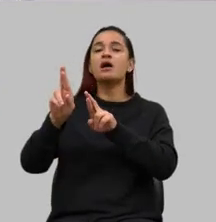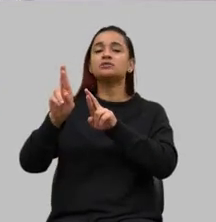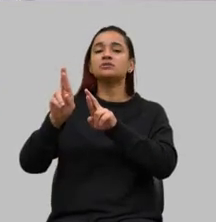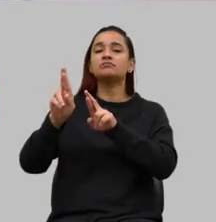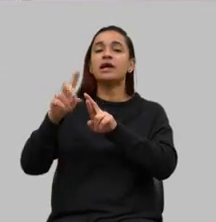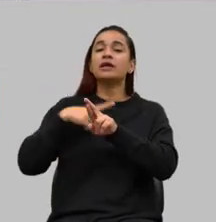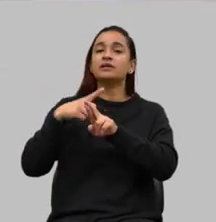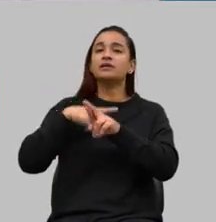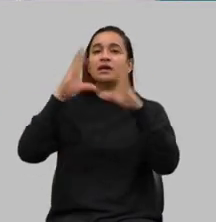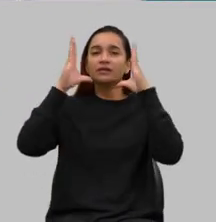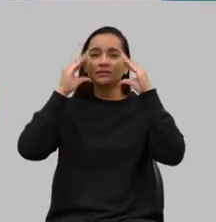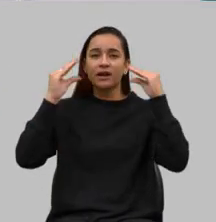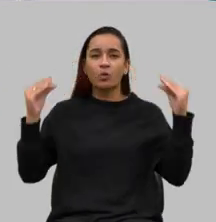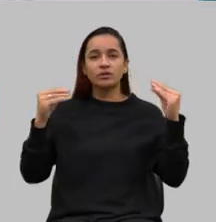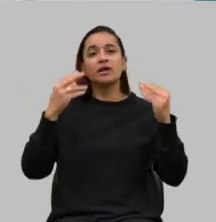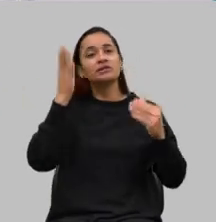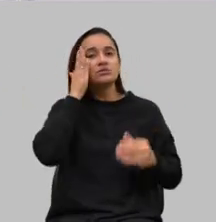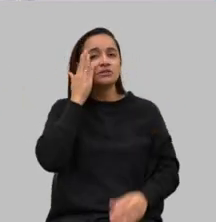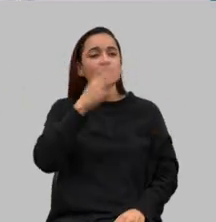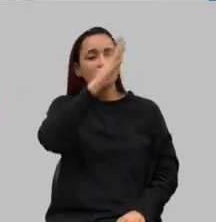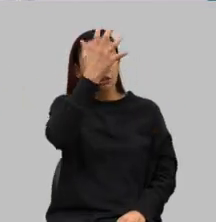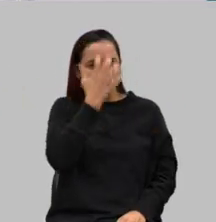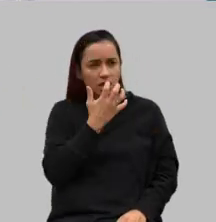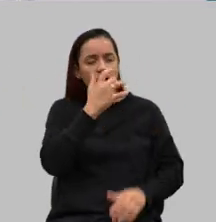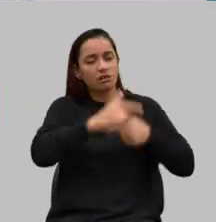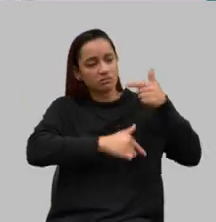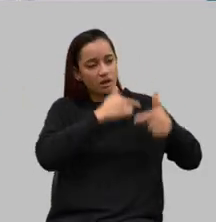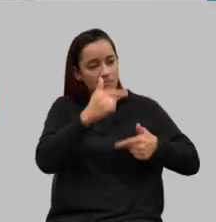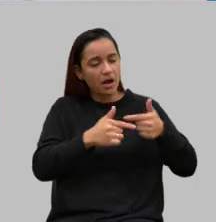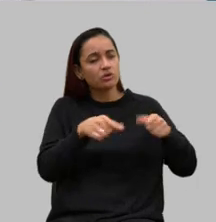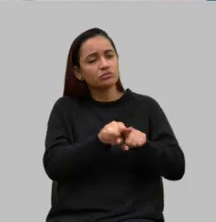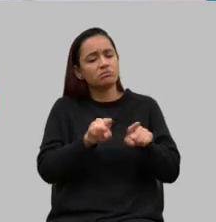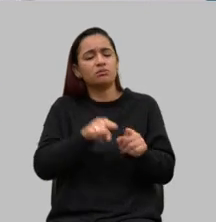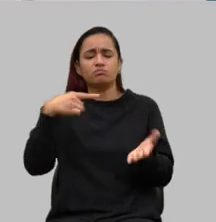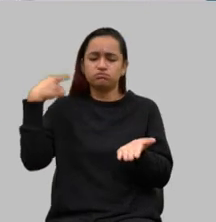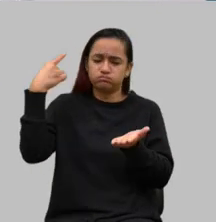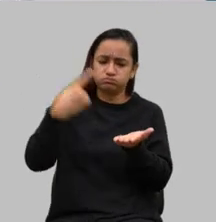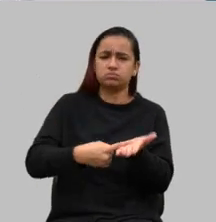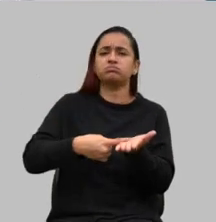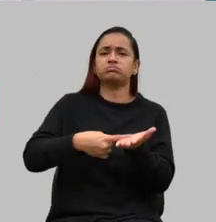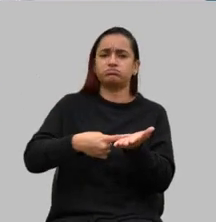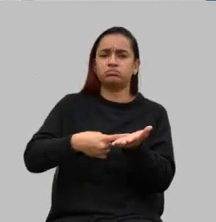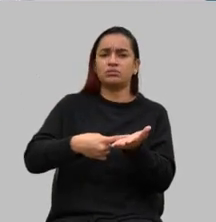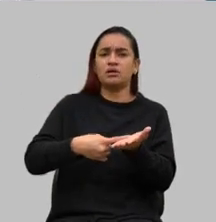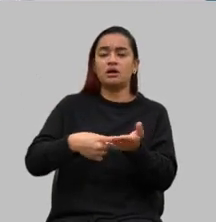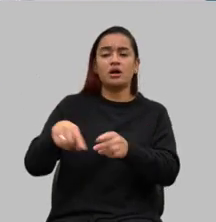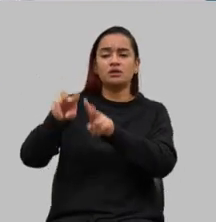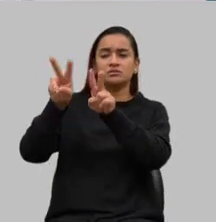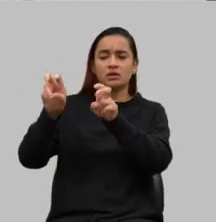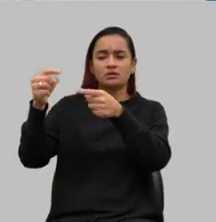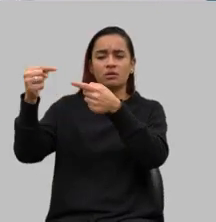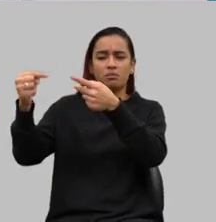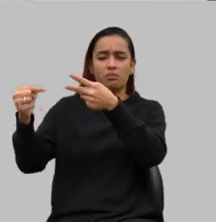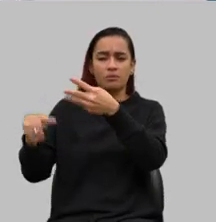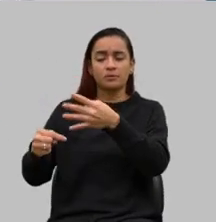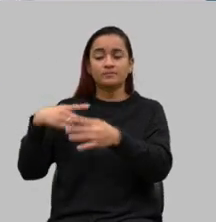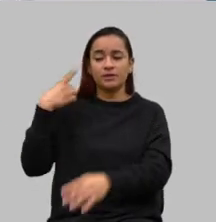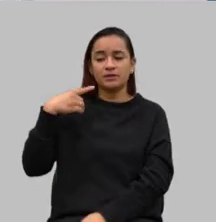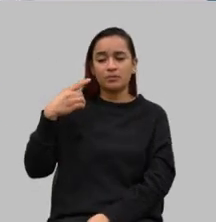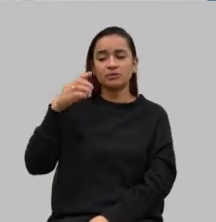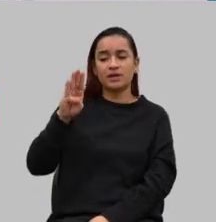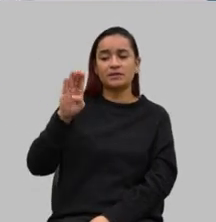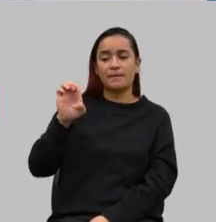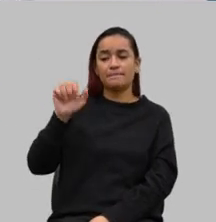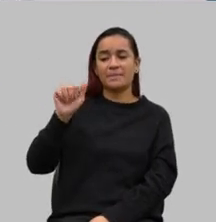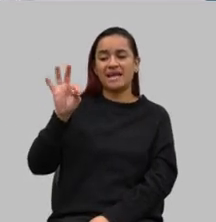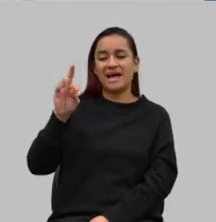tranquilidade da seriedade de vocês do comprometimento eh as questões que a deputada Beatriz eh levanta são